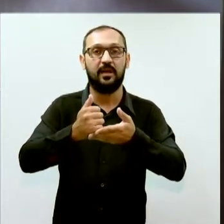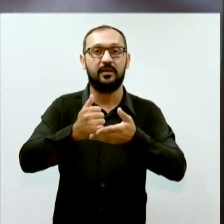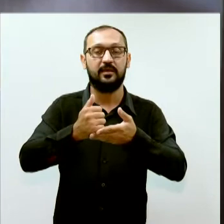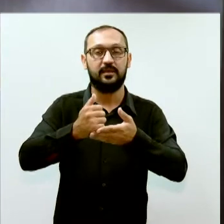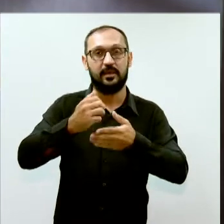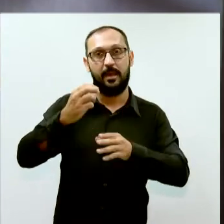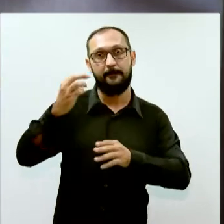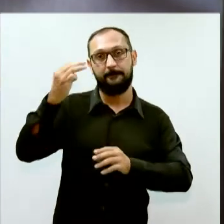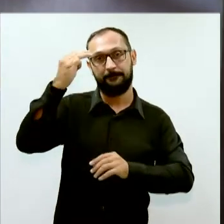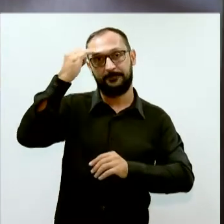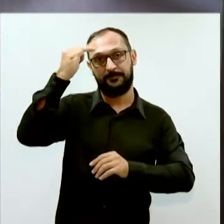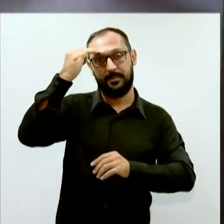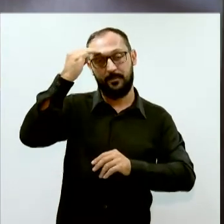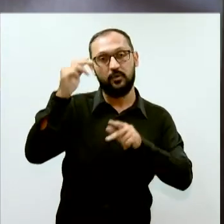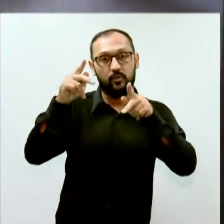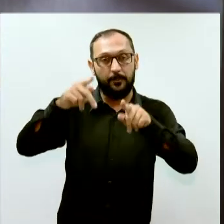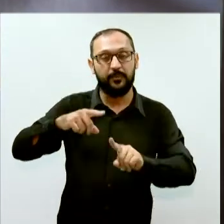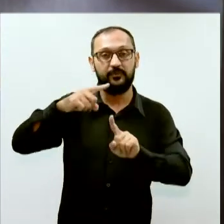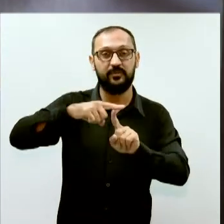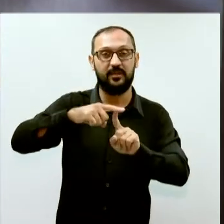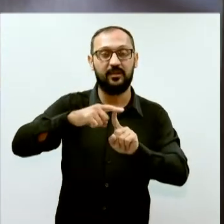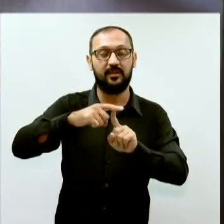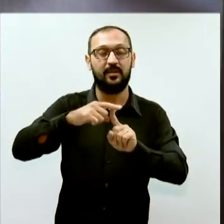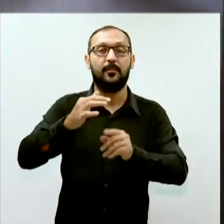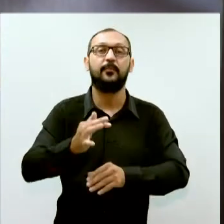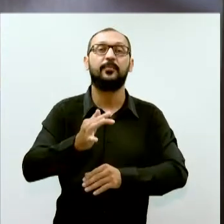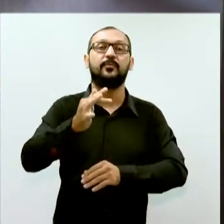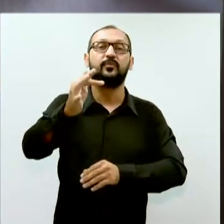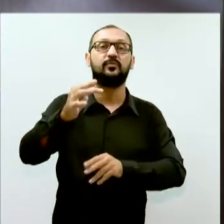forte para as futuras gerações, professora?